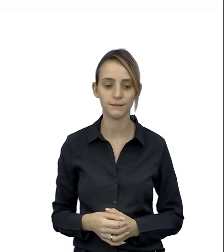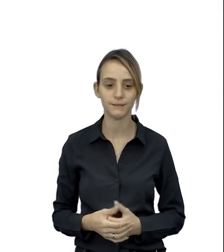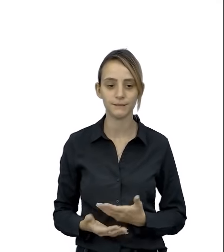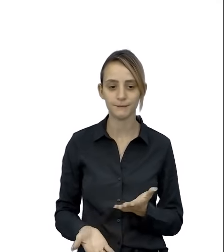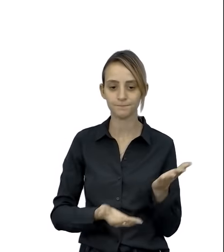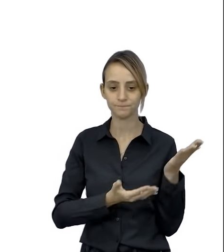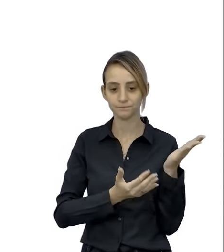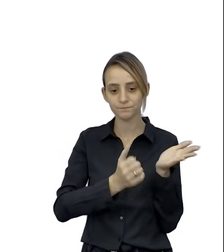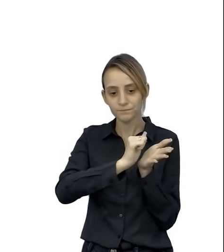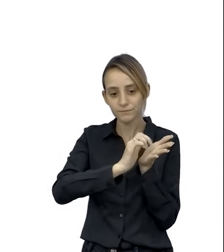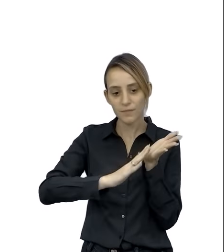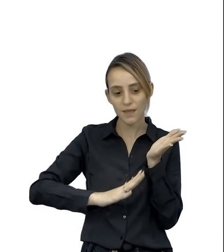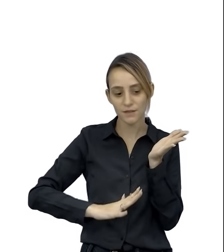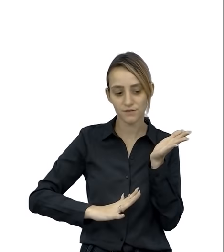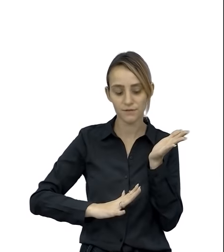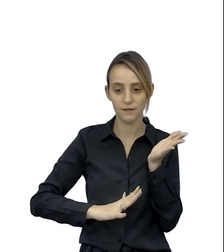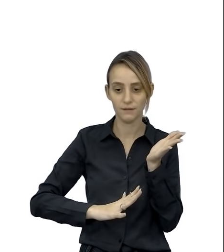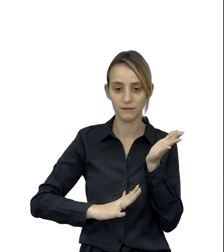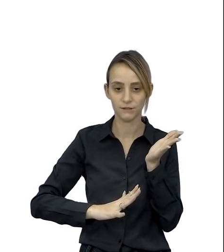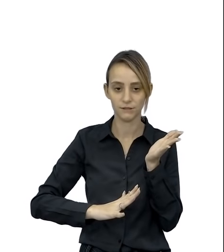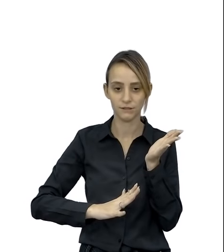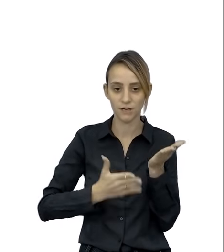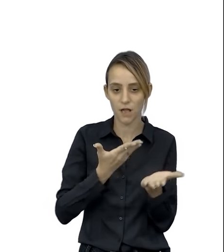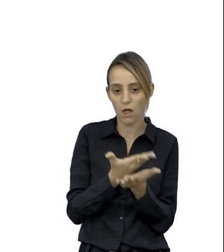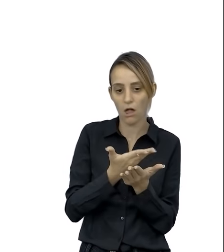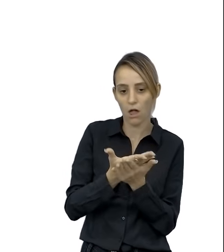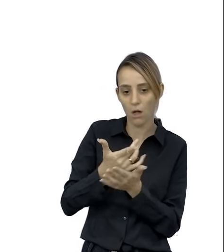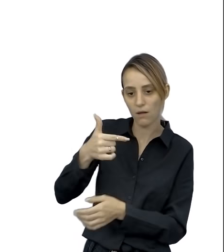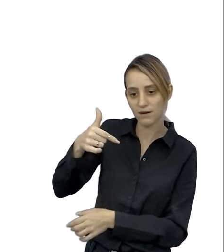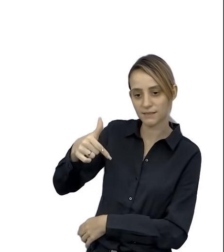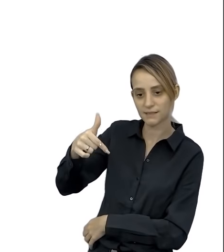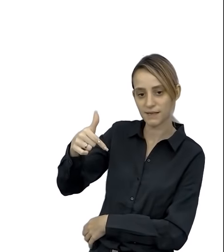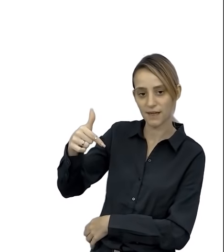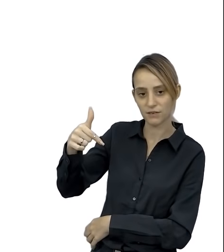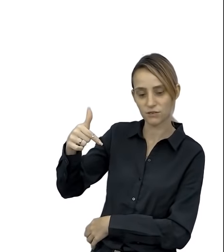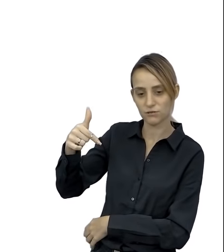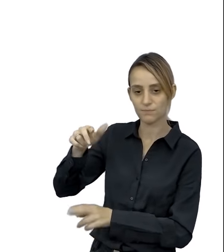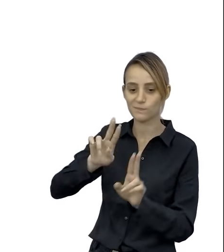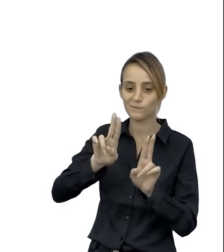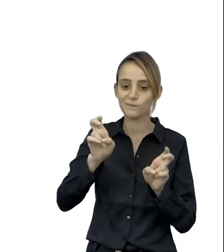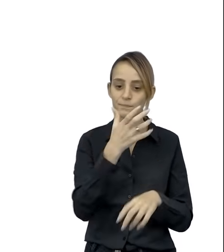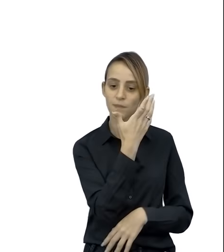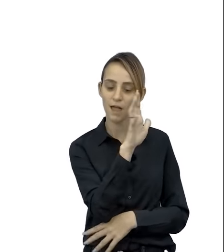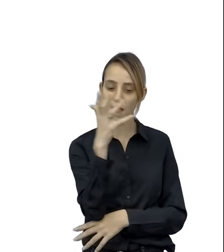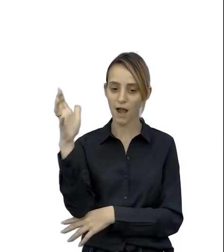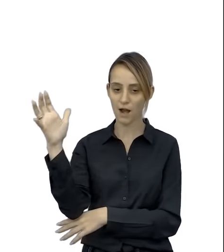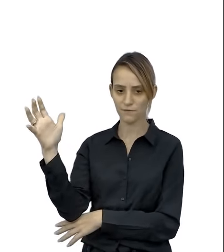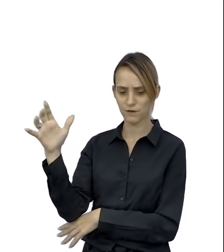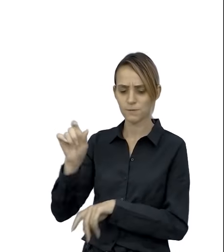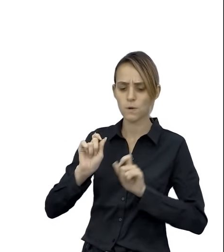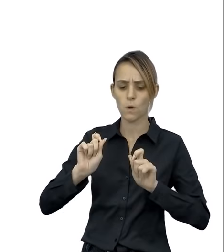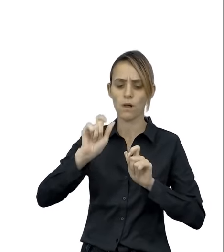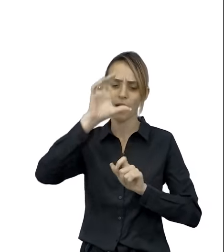Esta é a atividade, aula 7, as árvores do parque. O que vamos aprender? Nesta aula,